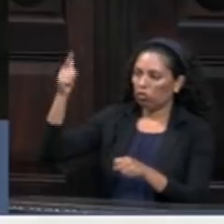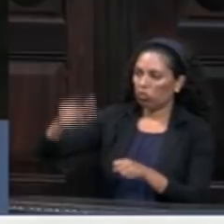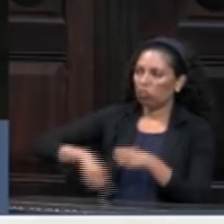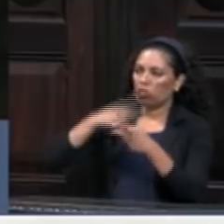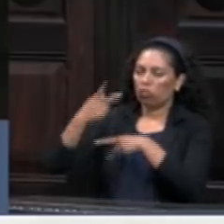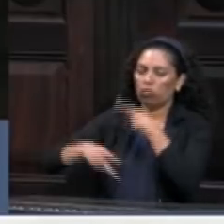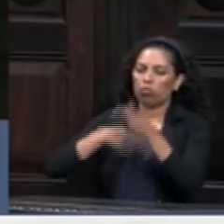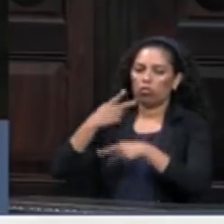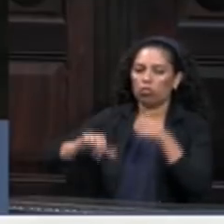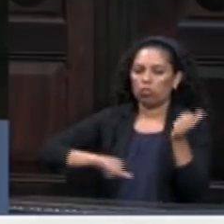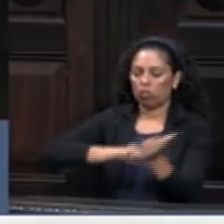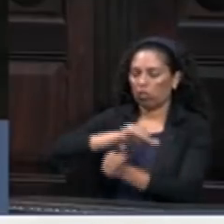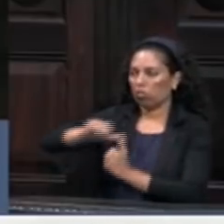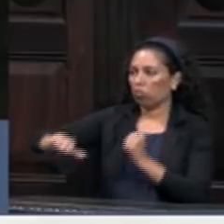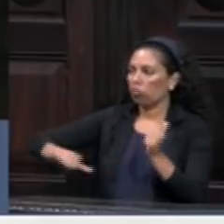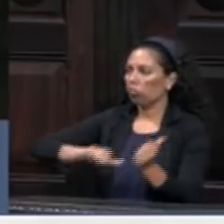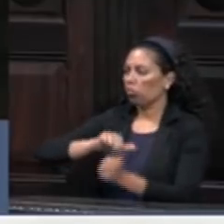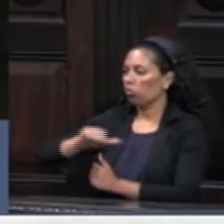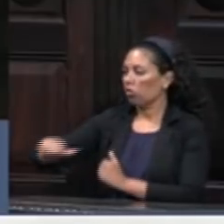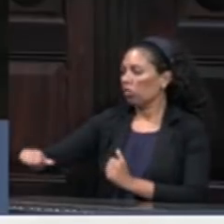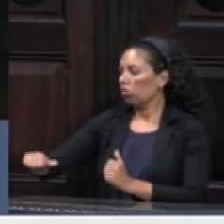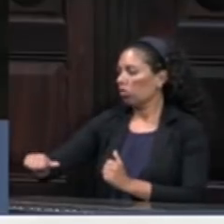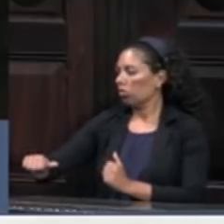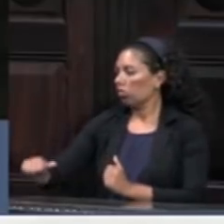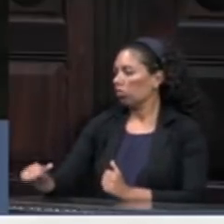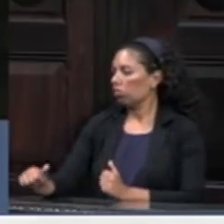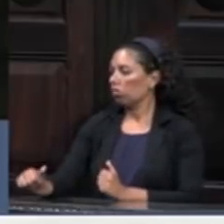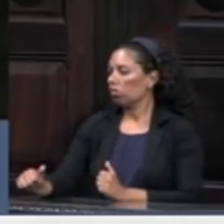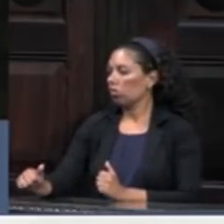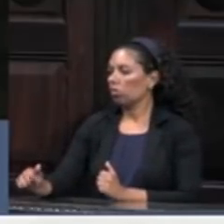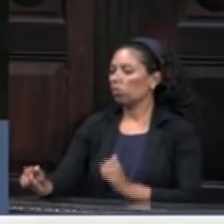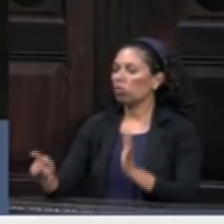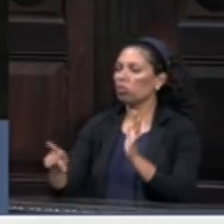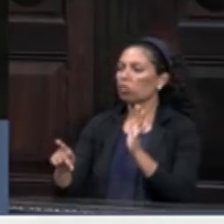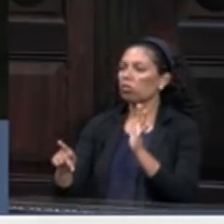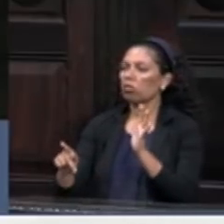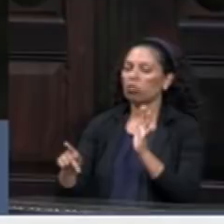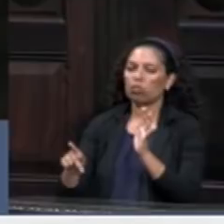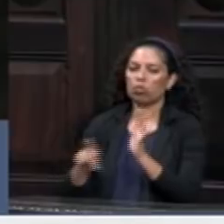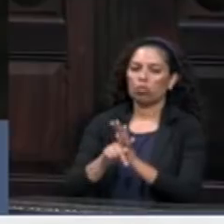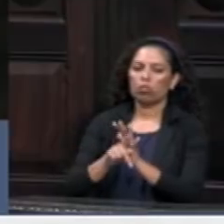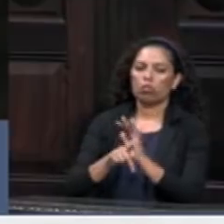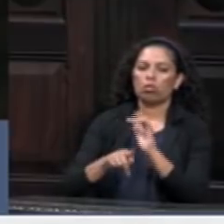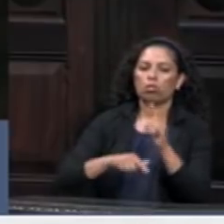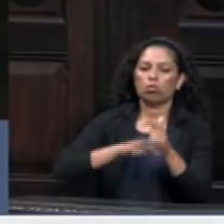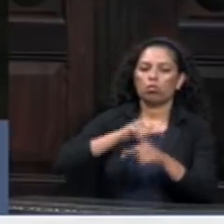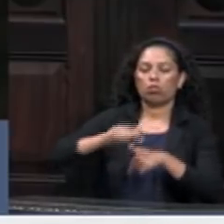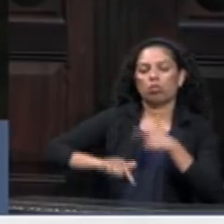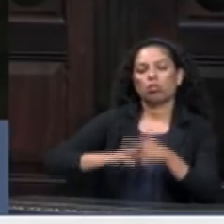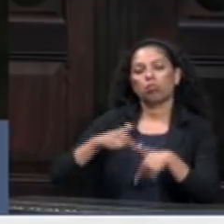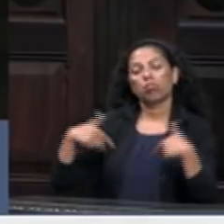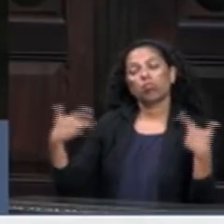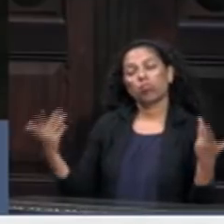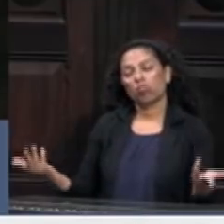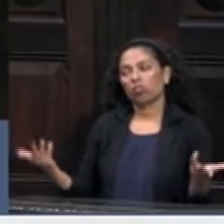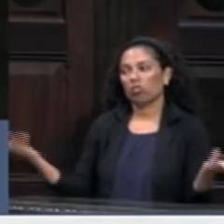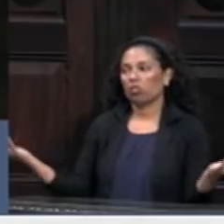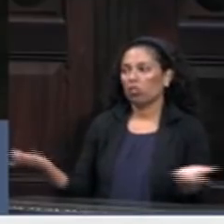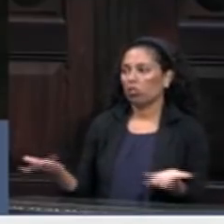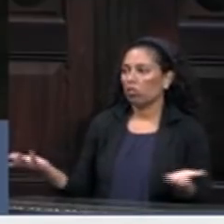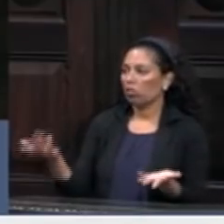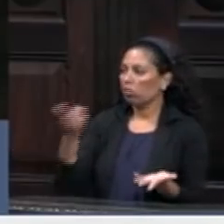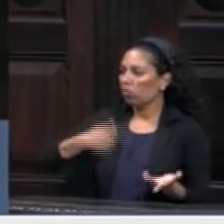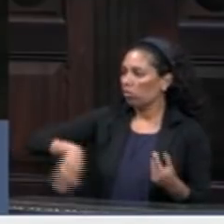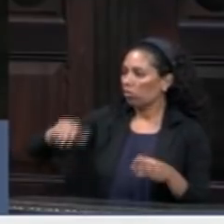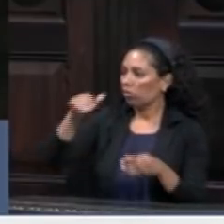que os remanejamentos sejam por programa de trabalho. Assim posto, estamos